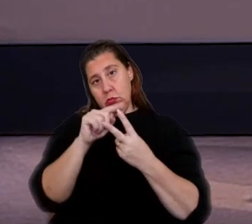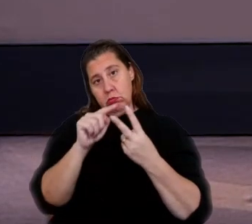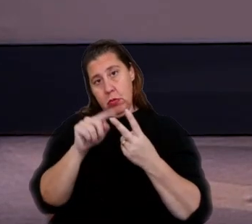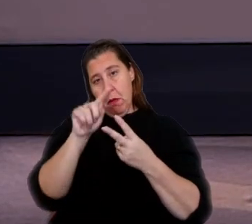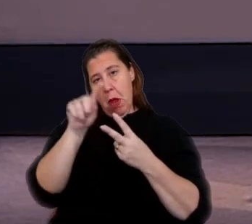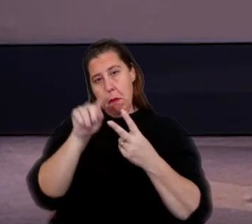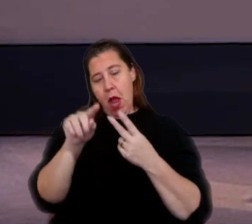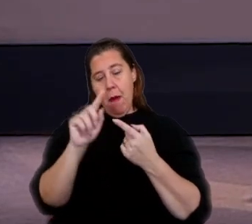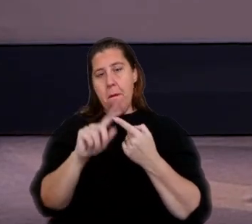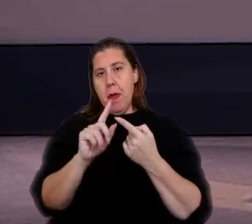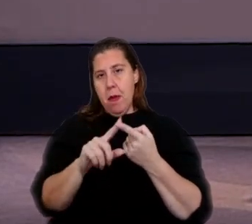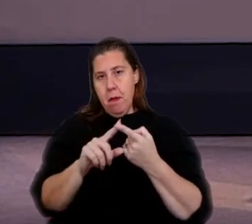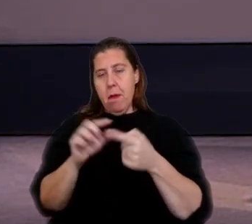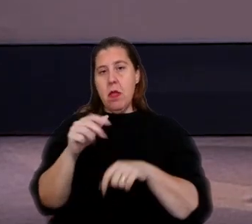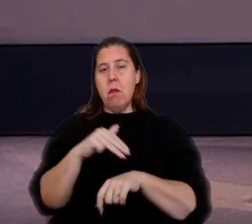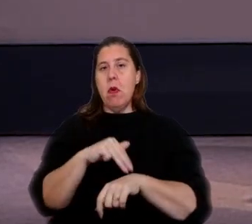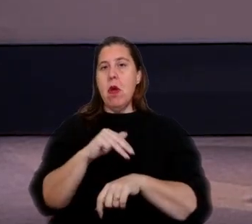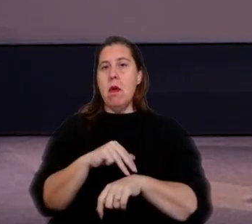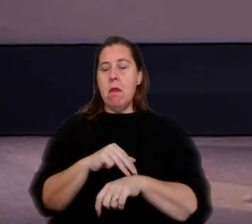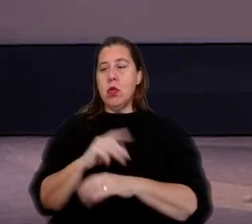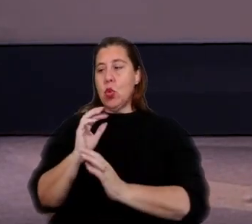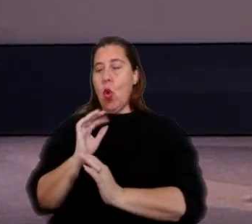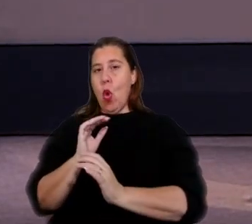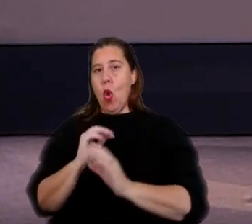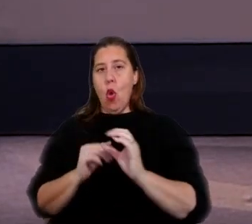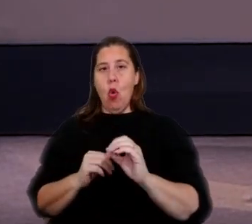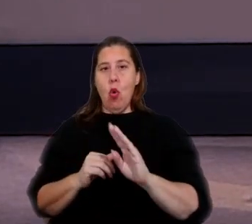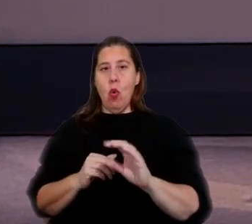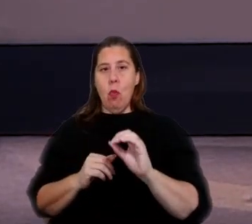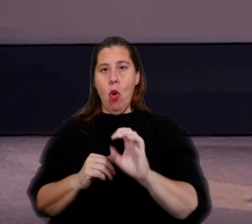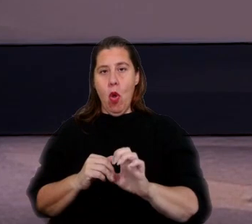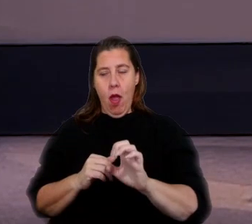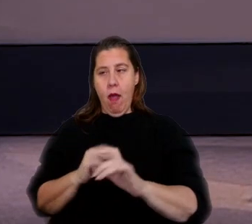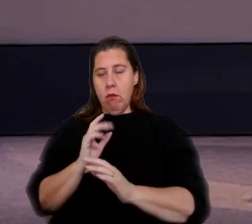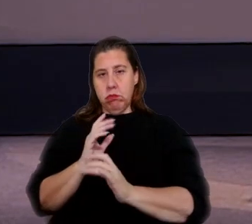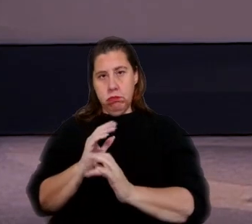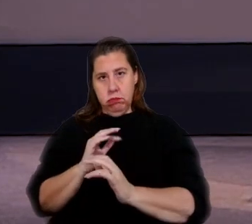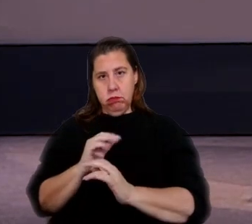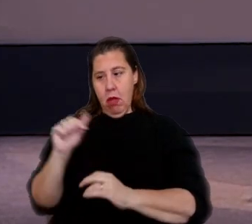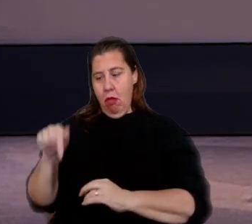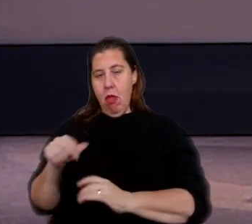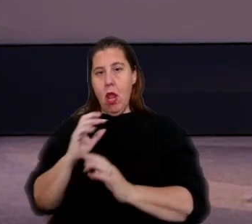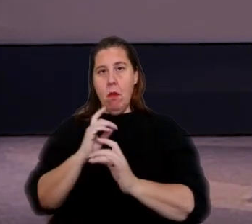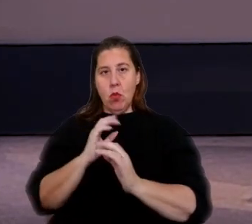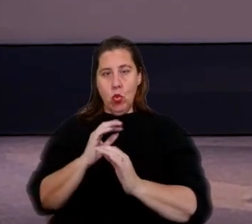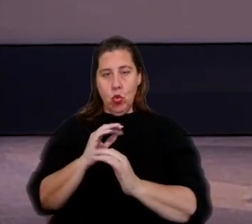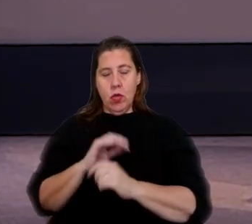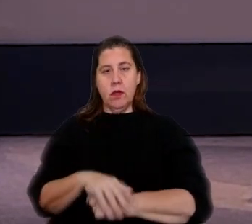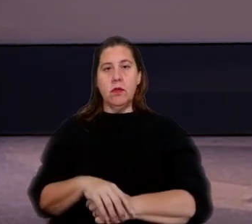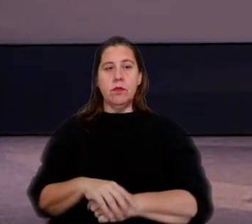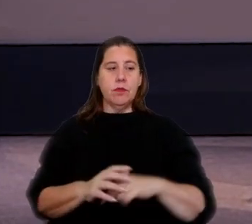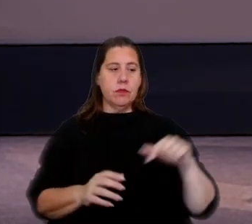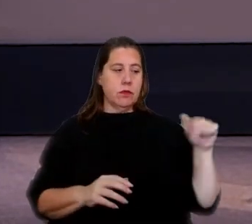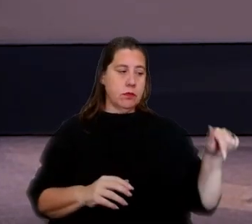talvez duas. A primeira, eu vou pegar o momento do oboé, em que o Rimi está tocando